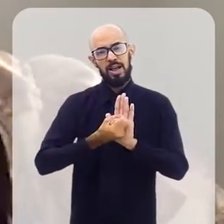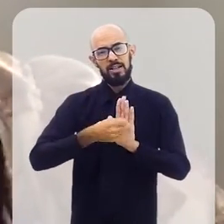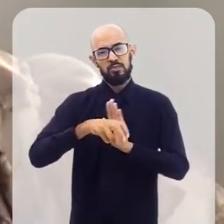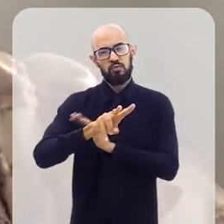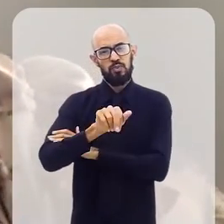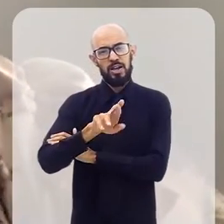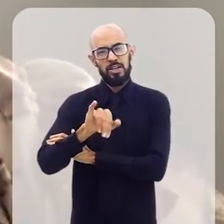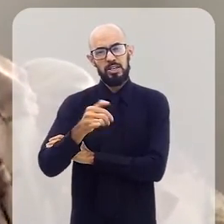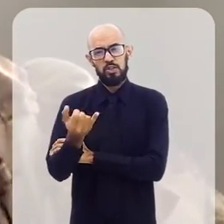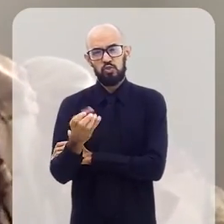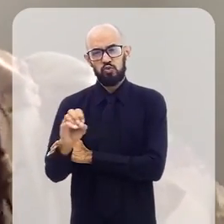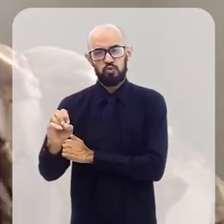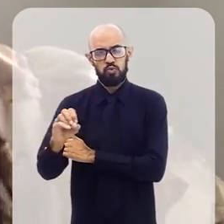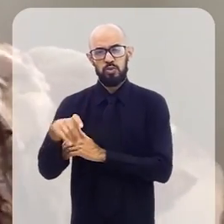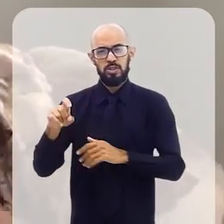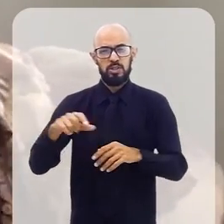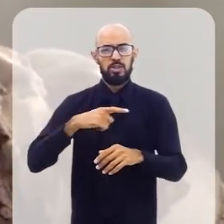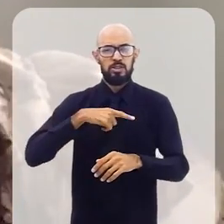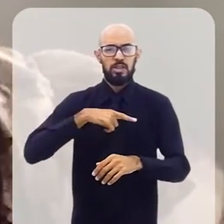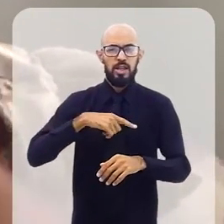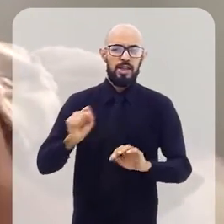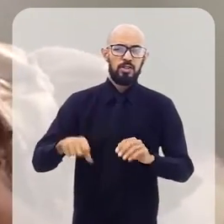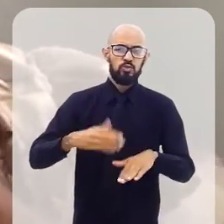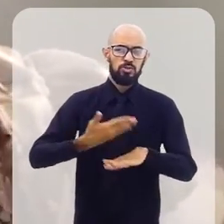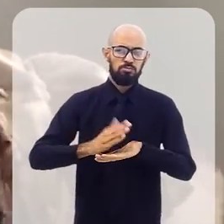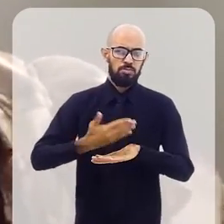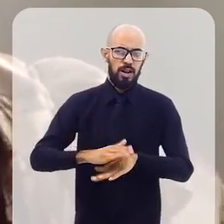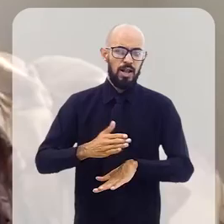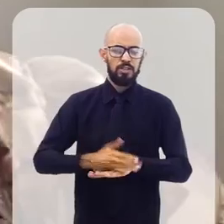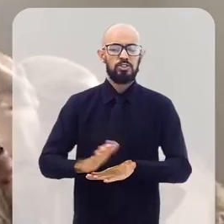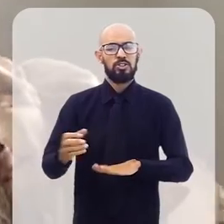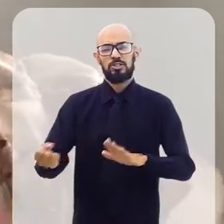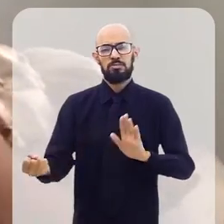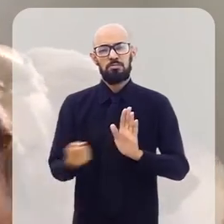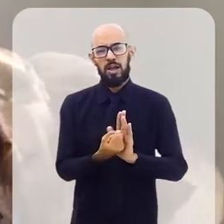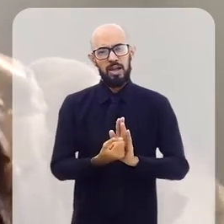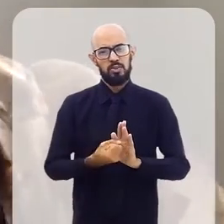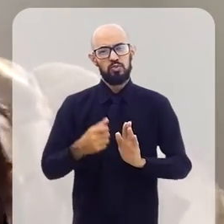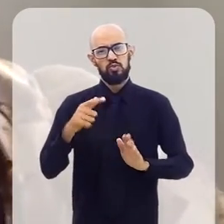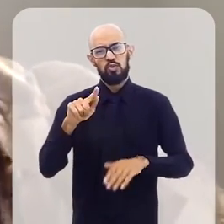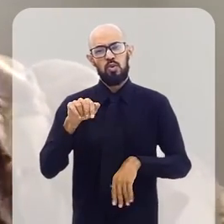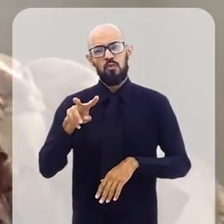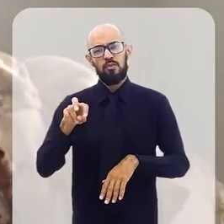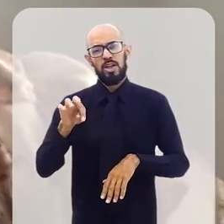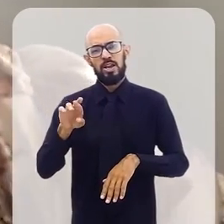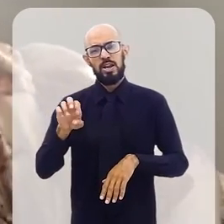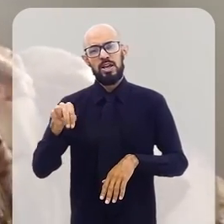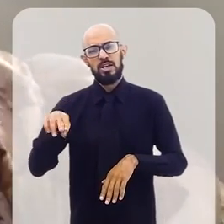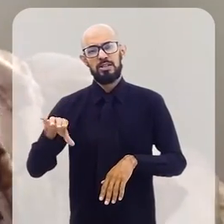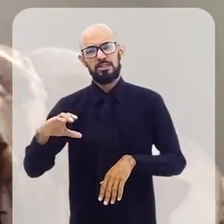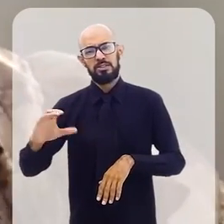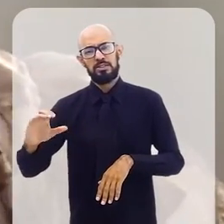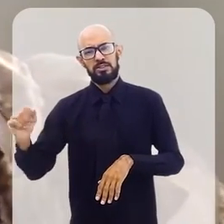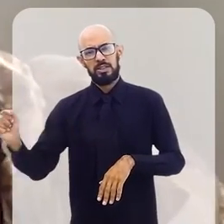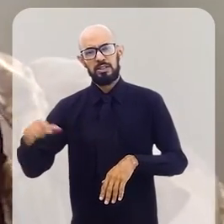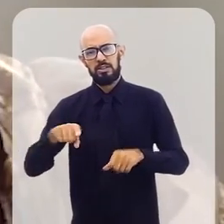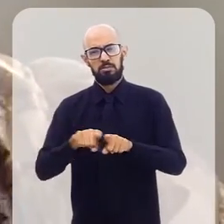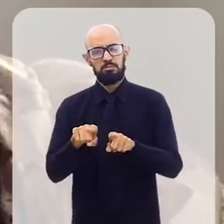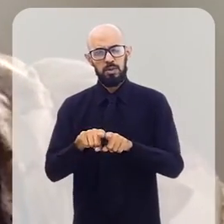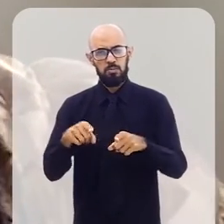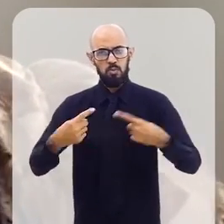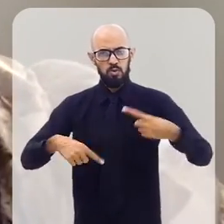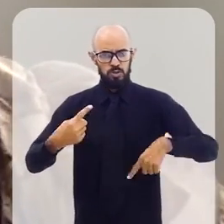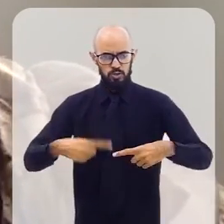estão divulgando publicamente sobre suas práticas, impactos, governança, enfim, políticas,